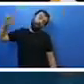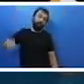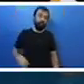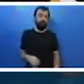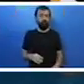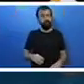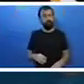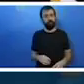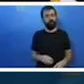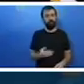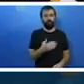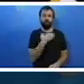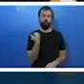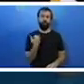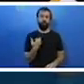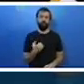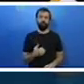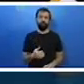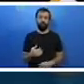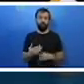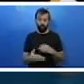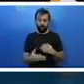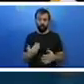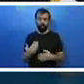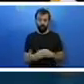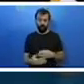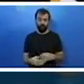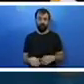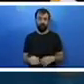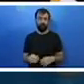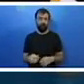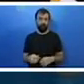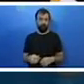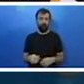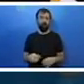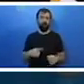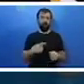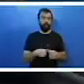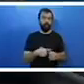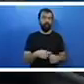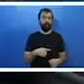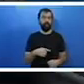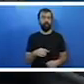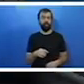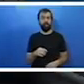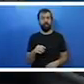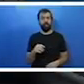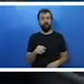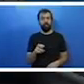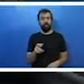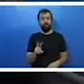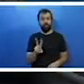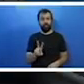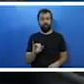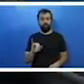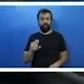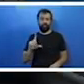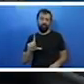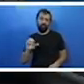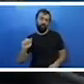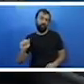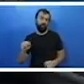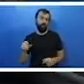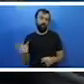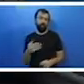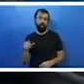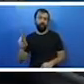E enquanto isso, em Vila Rica, um advogado, Vila Rica, Ouro Preto, chamado Cláudio Manuel da Costa, costumava